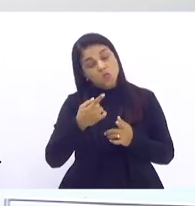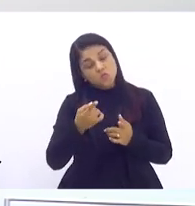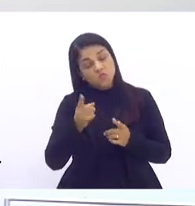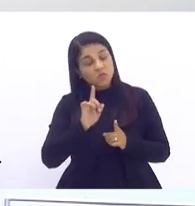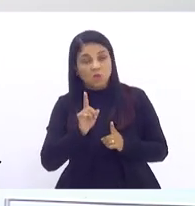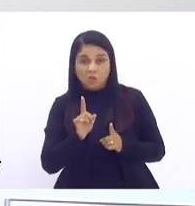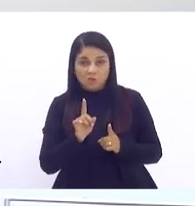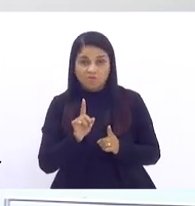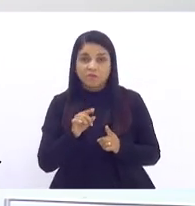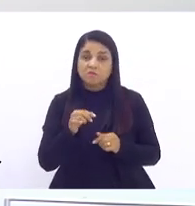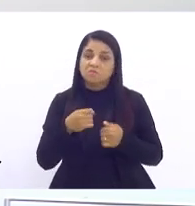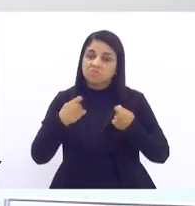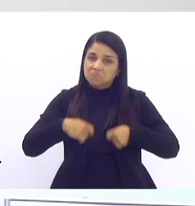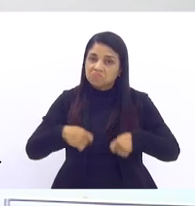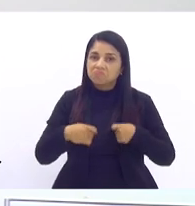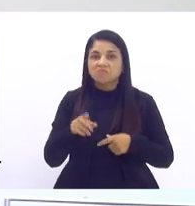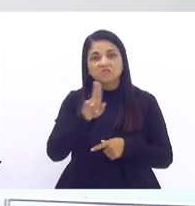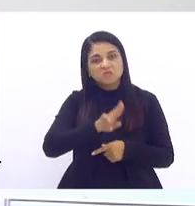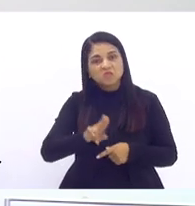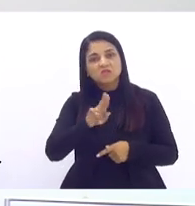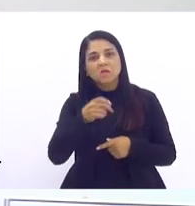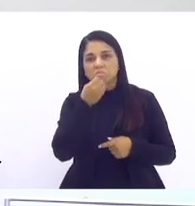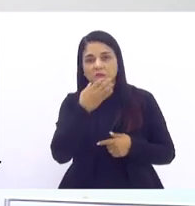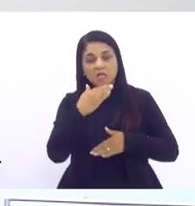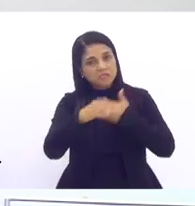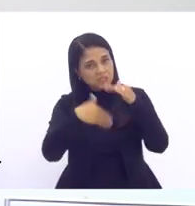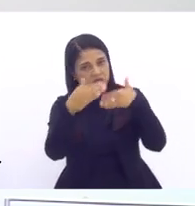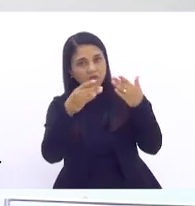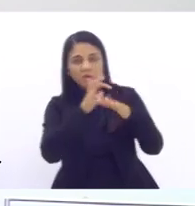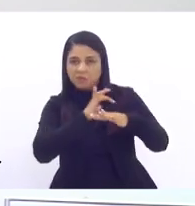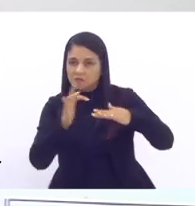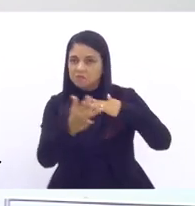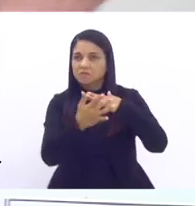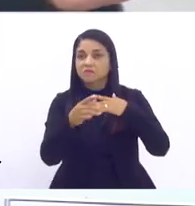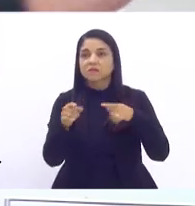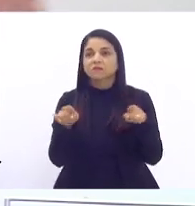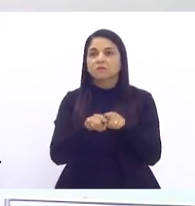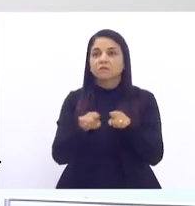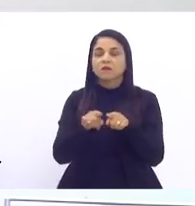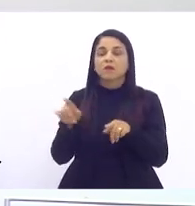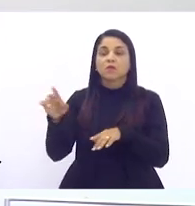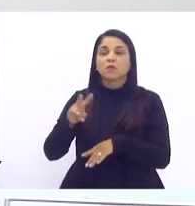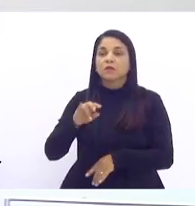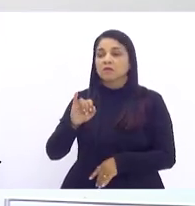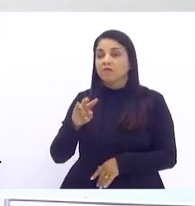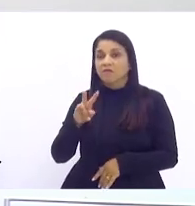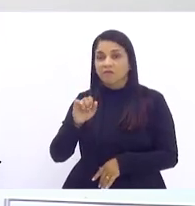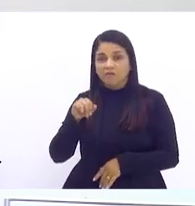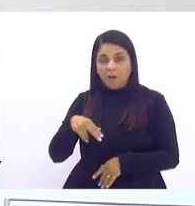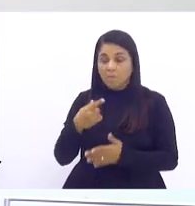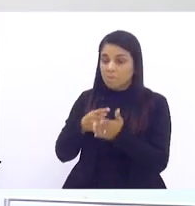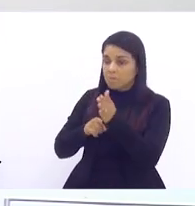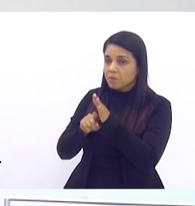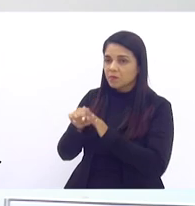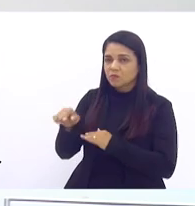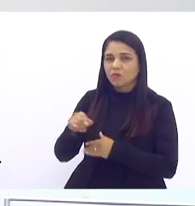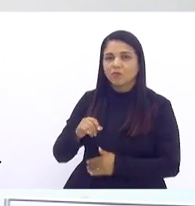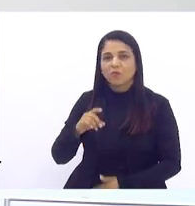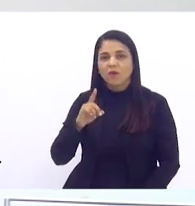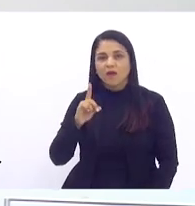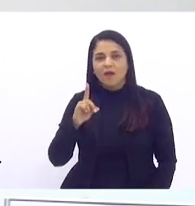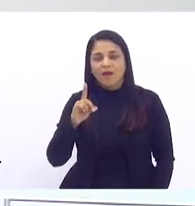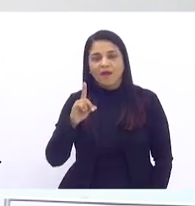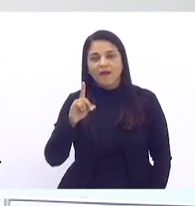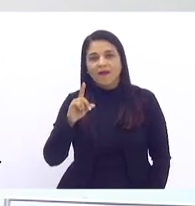usar bem esse desenvolvimento e o rivamar Muniz do clube de engenharia fez uma pergunta patinel que eu não posso responder porque eu não conheço nem